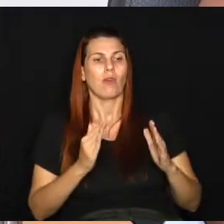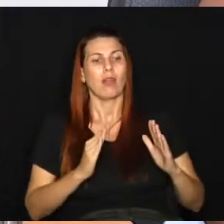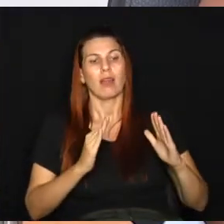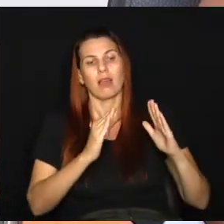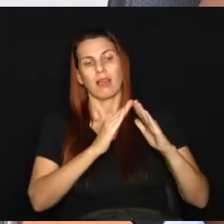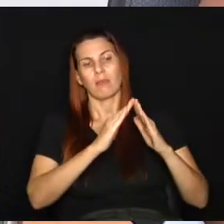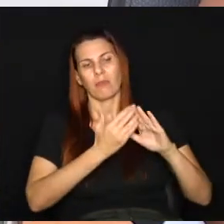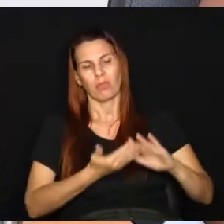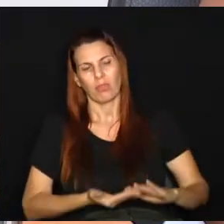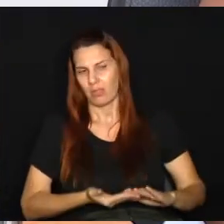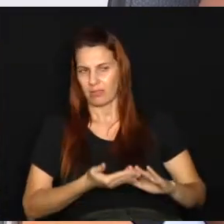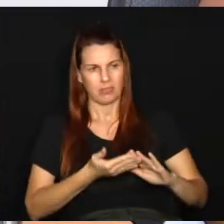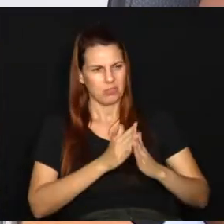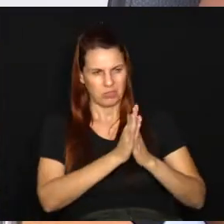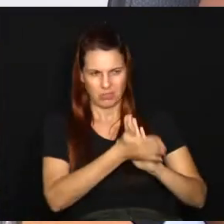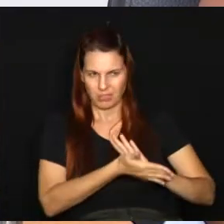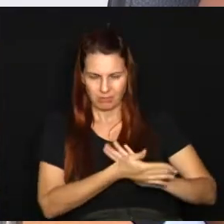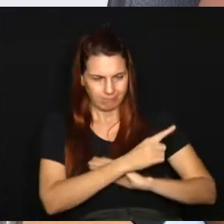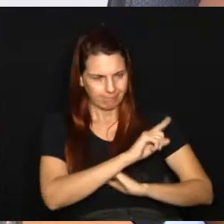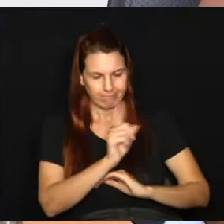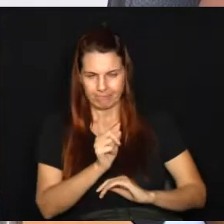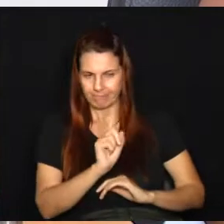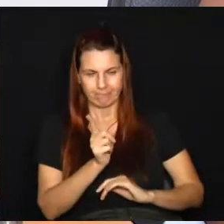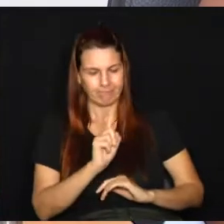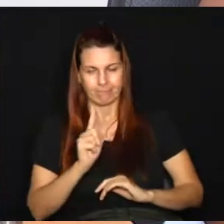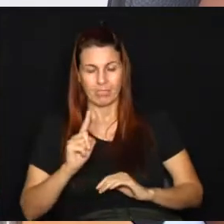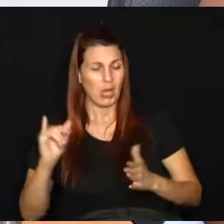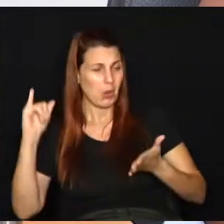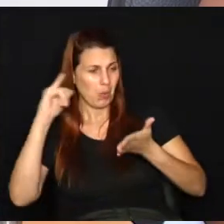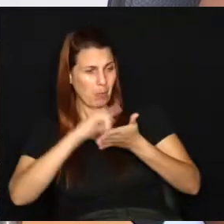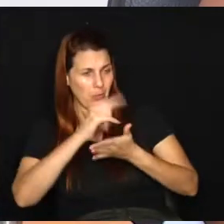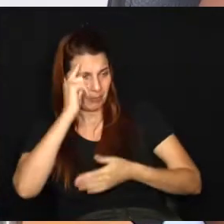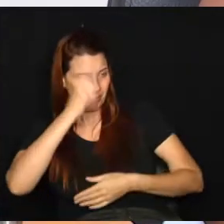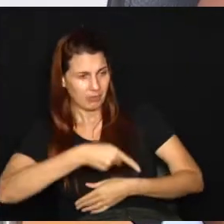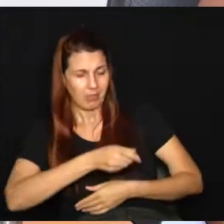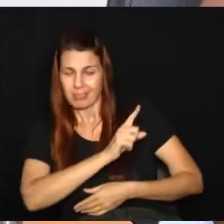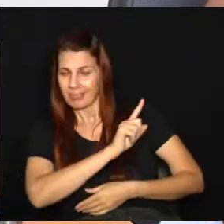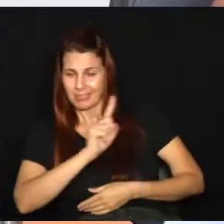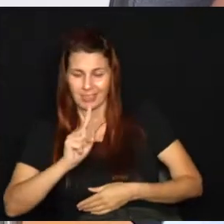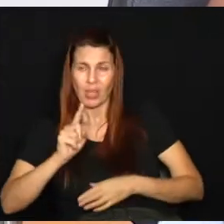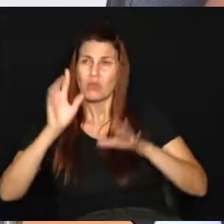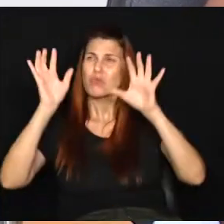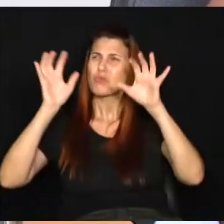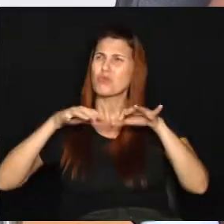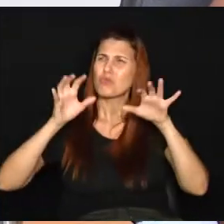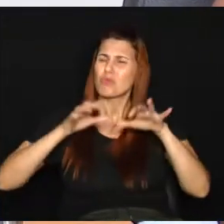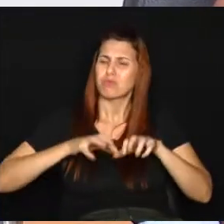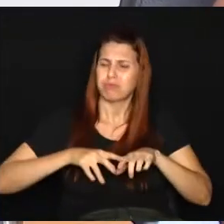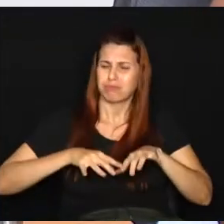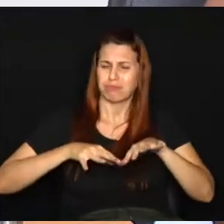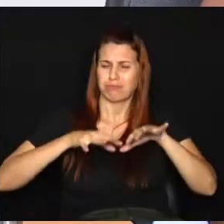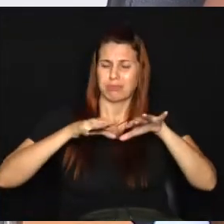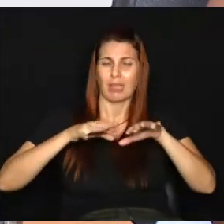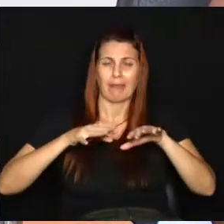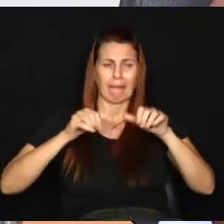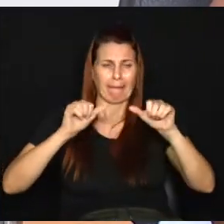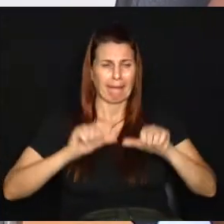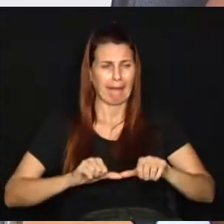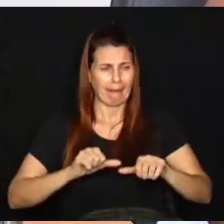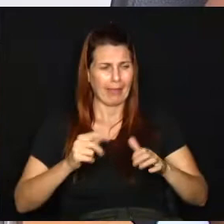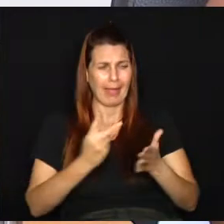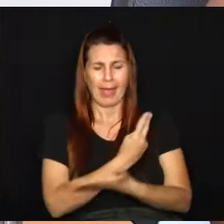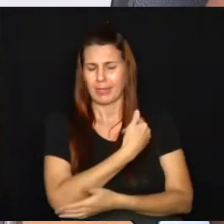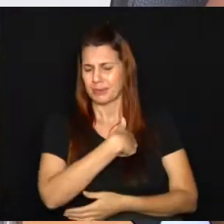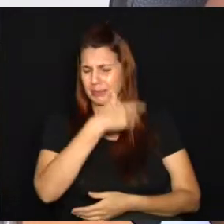destruiu, mas não foi mais o aeroporto que mandou a polícia derrubar, Mariana. Foi a chuva, que nós fizemos tudo errado, porque lá tudo é nós, mulher. Nós